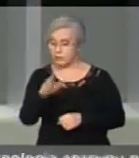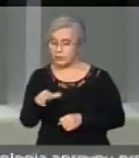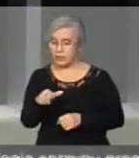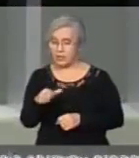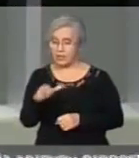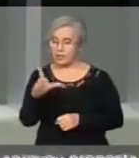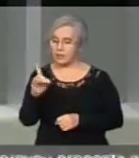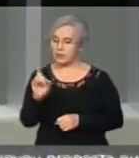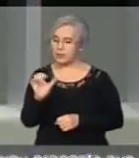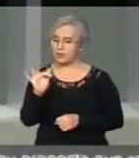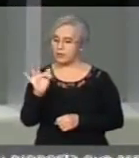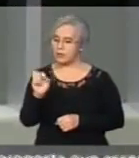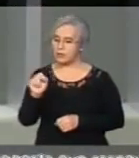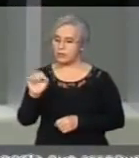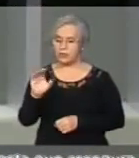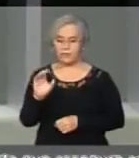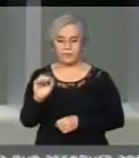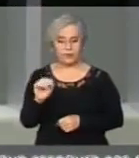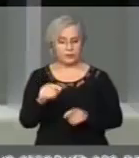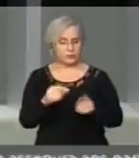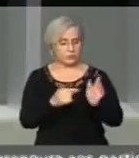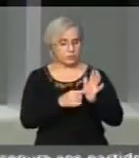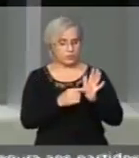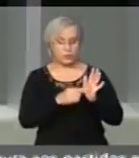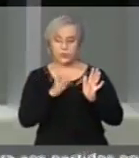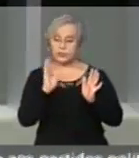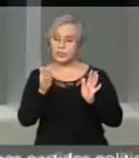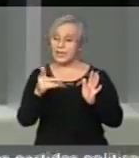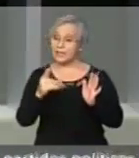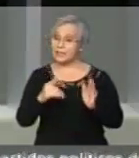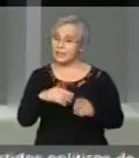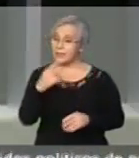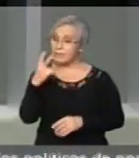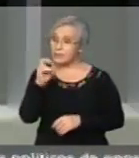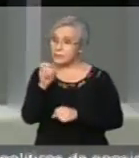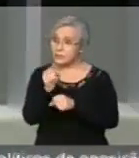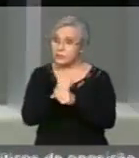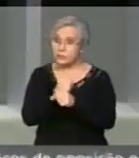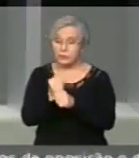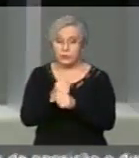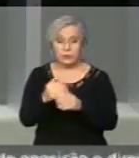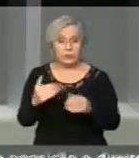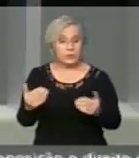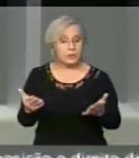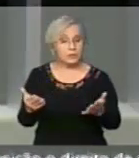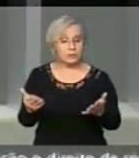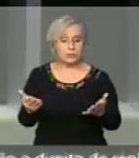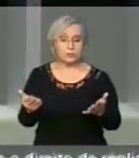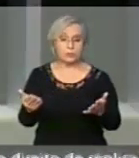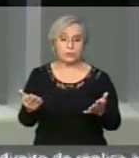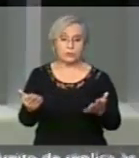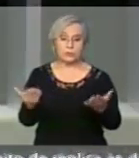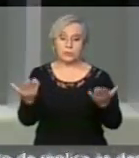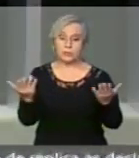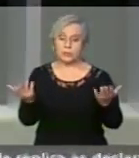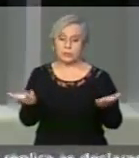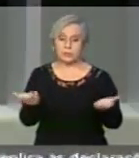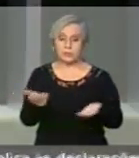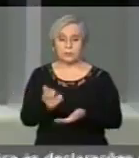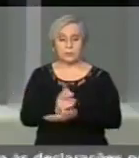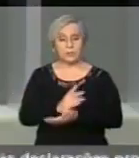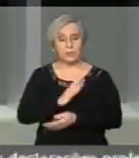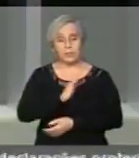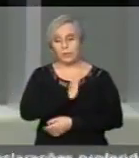de quarto de século, de 25 anos, ela já está tendo os seus efeitos, e eles são